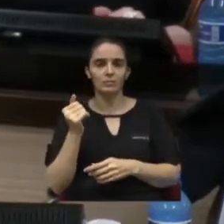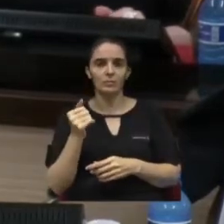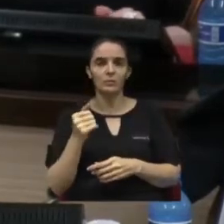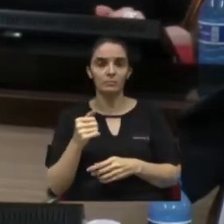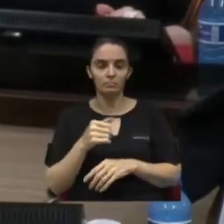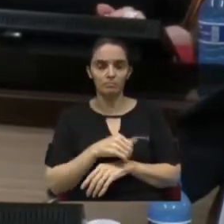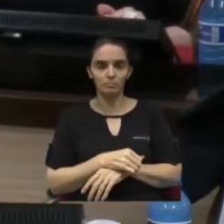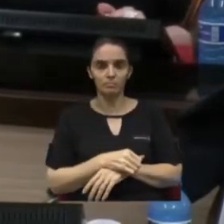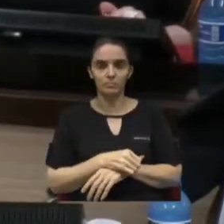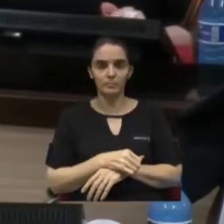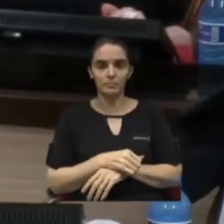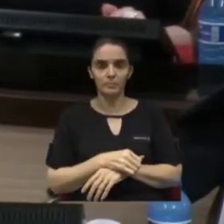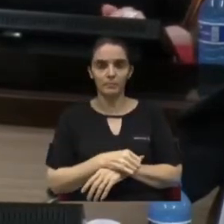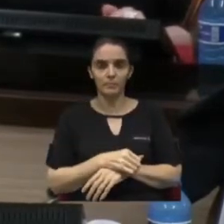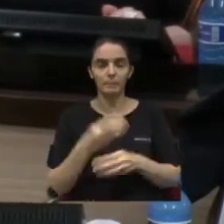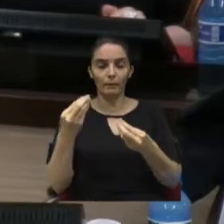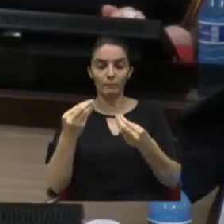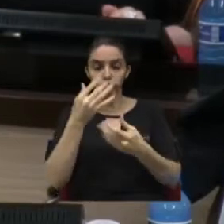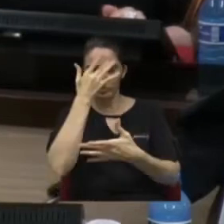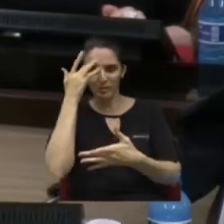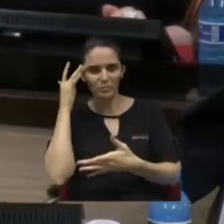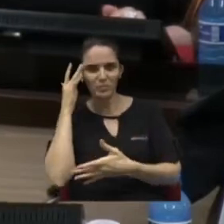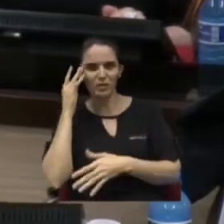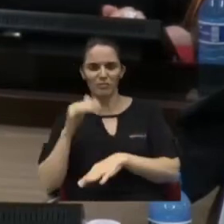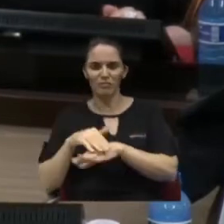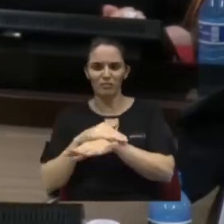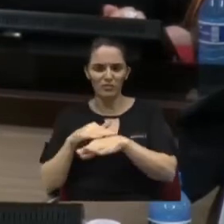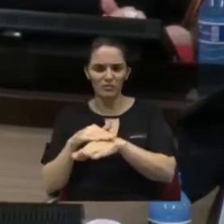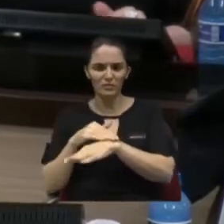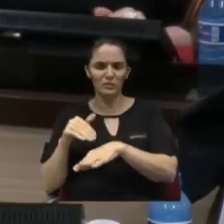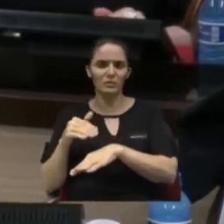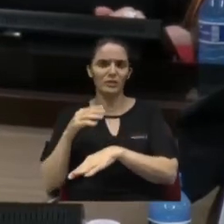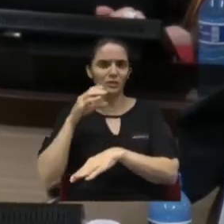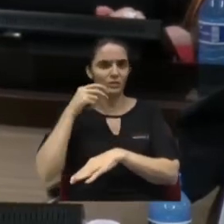procuram. E daí fica aqui,